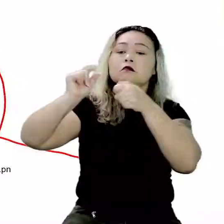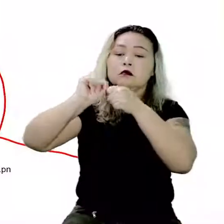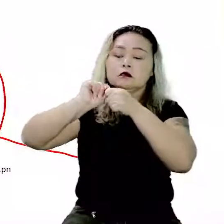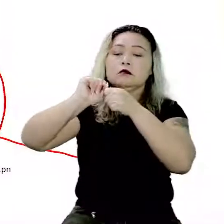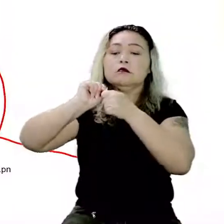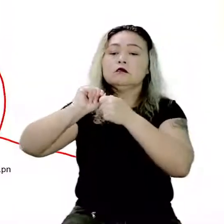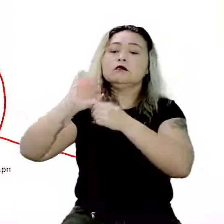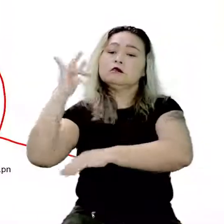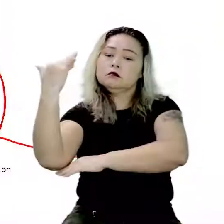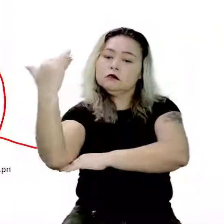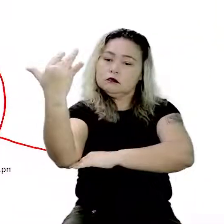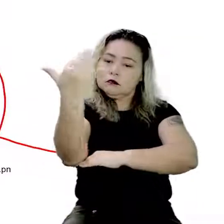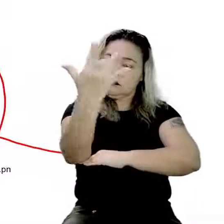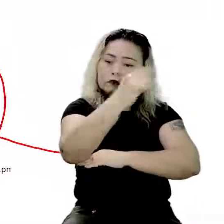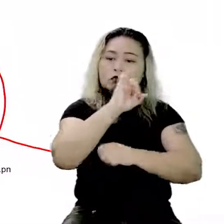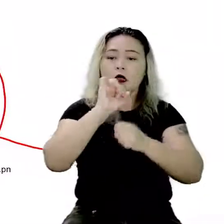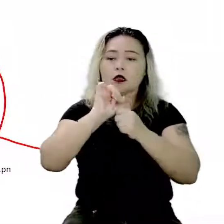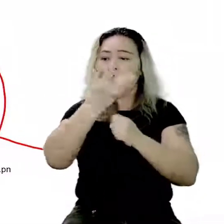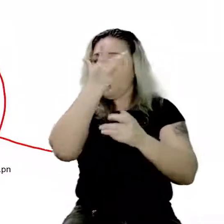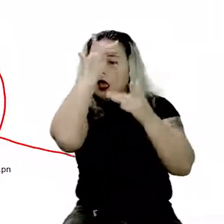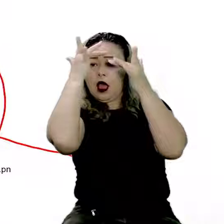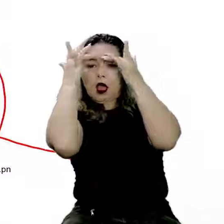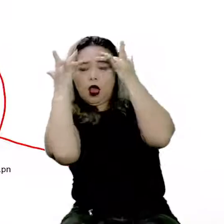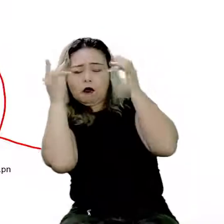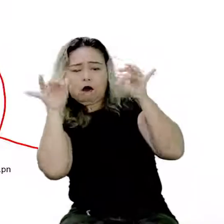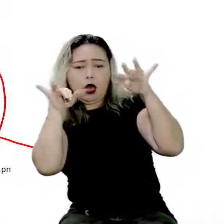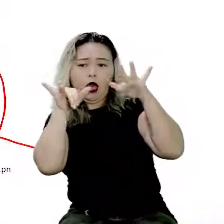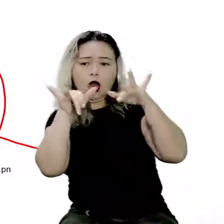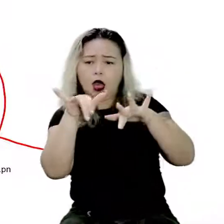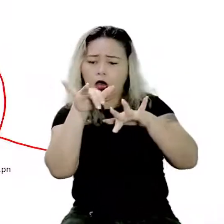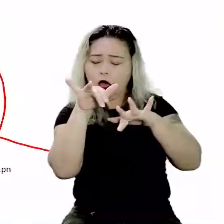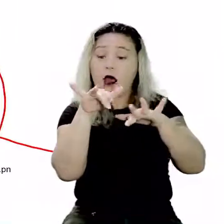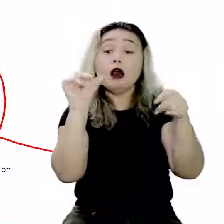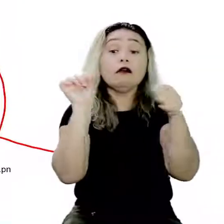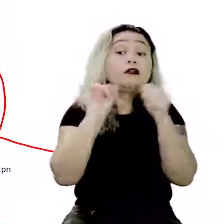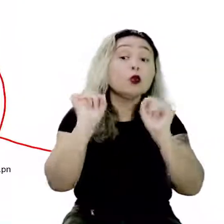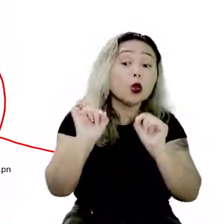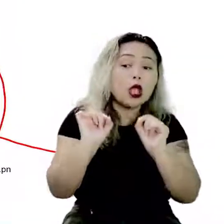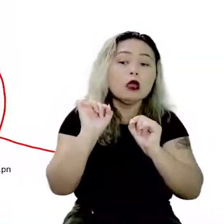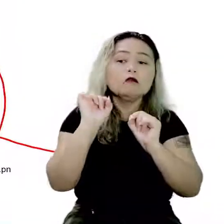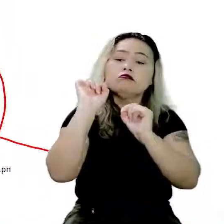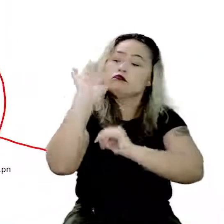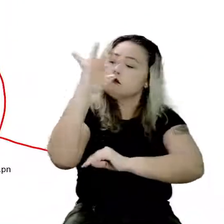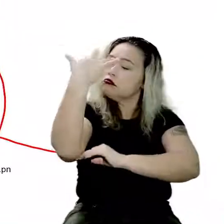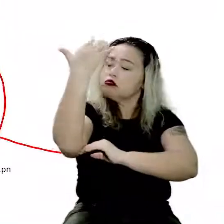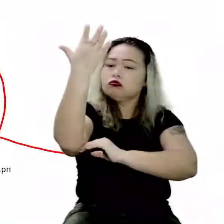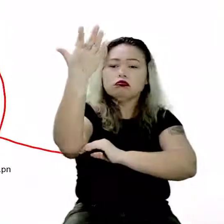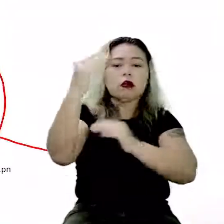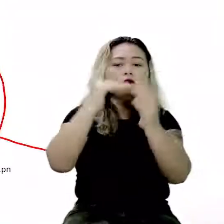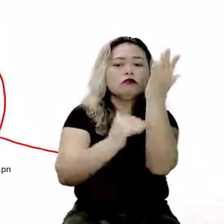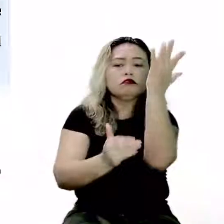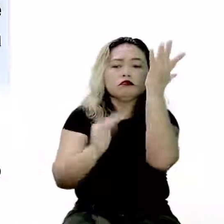humana, de ocupação humana, que sempre vai tirar a cobertura vegetal.